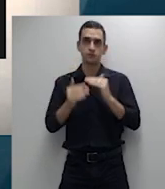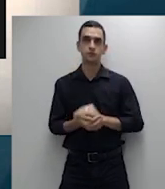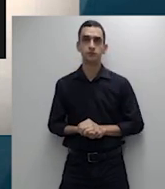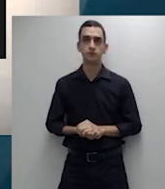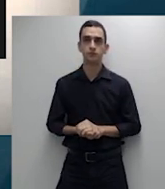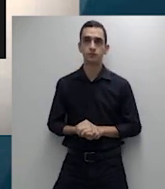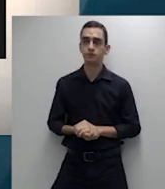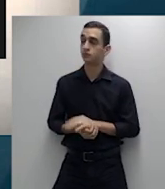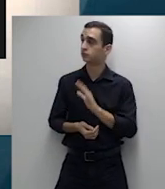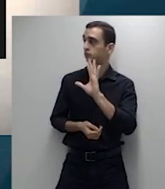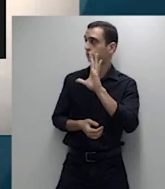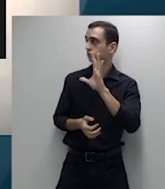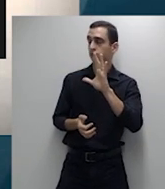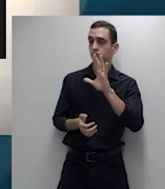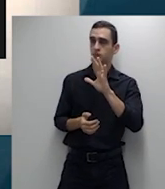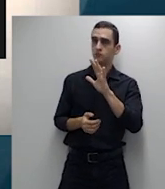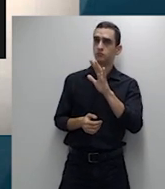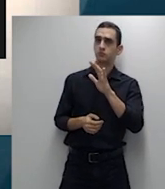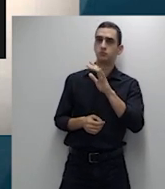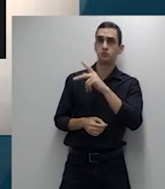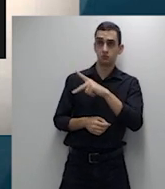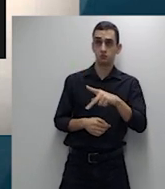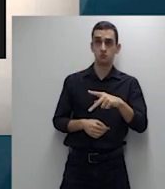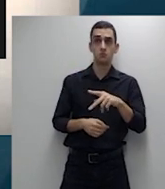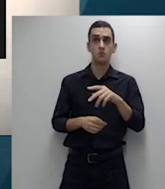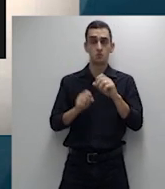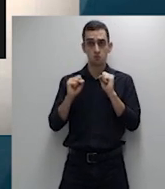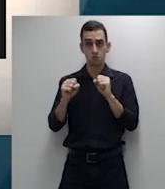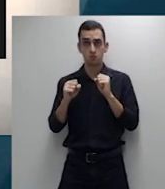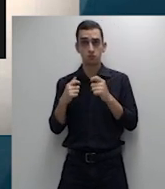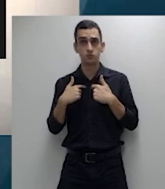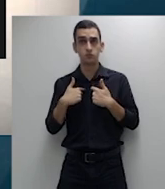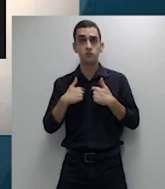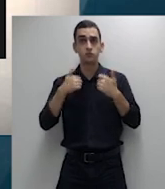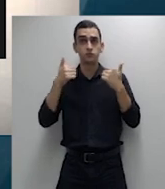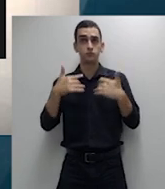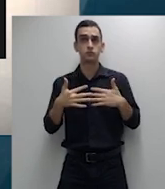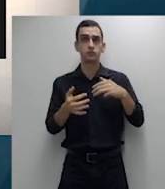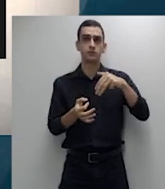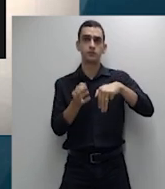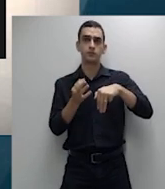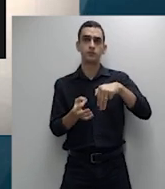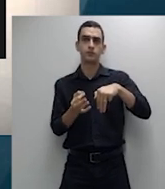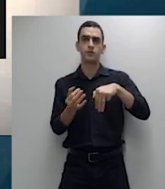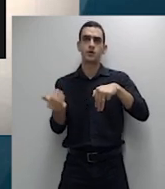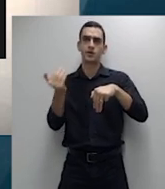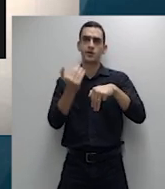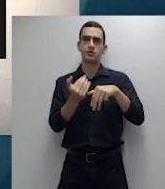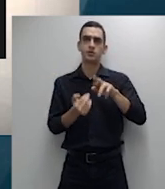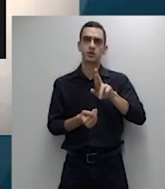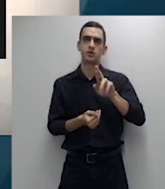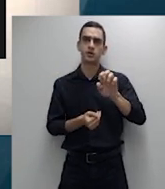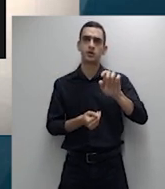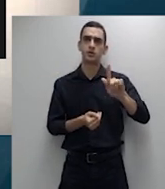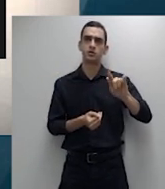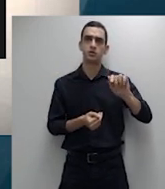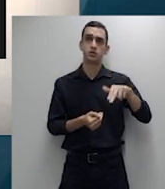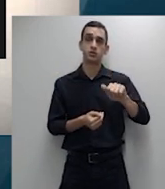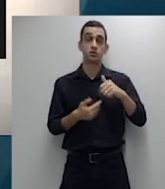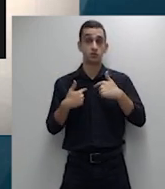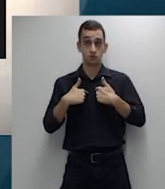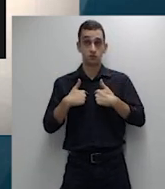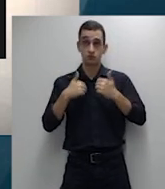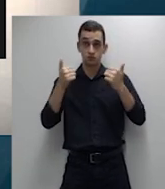sim pela ordem a ministra Regina para que fique bem claro no meu entendimento